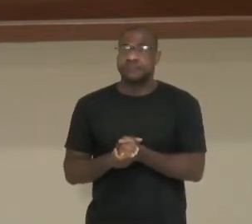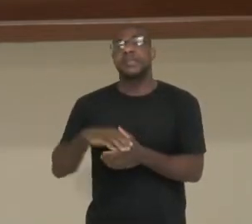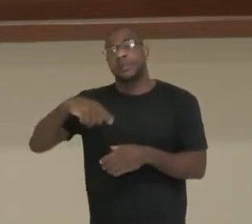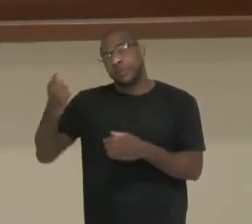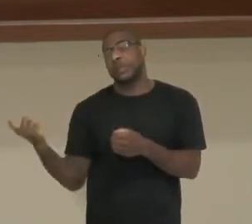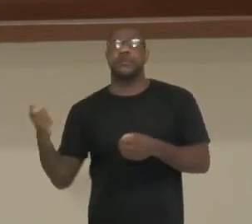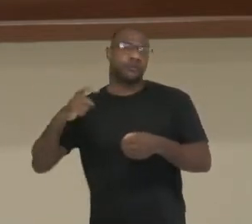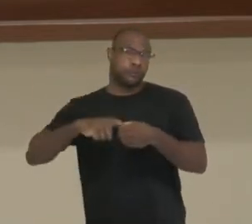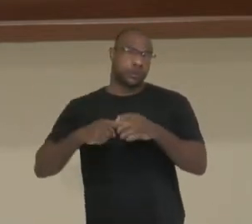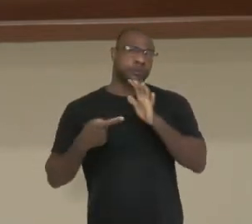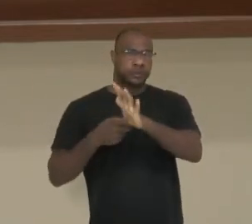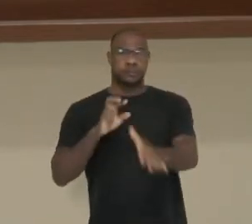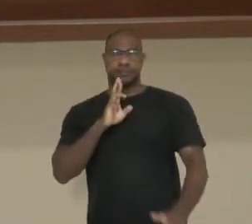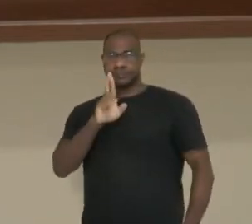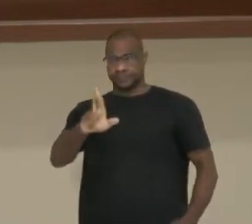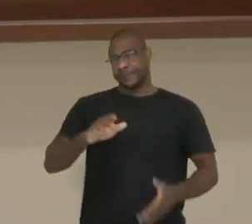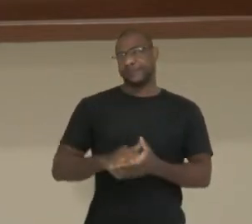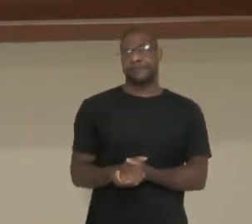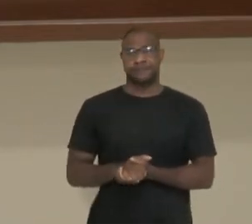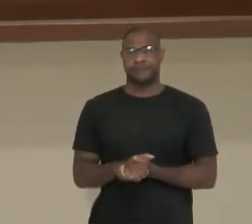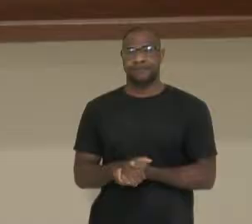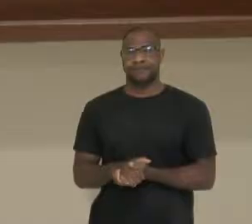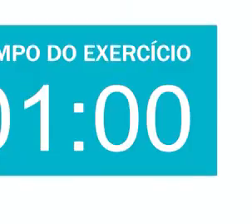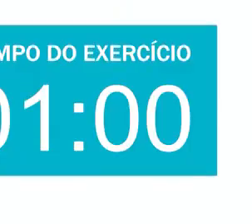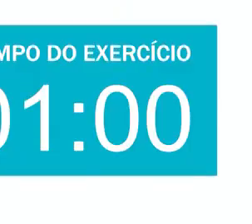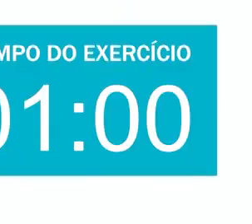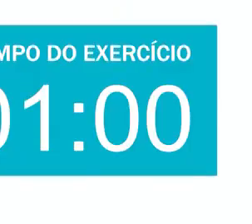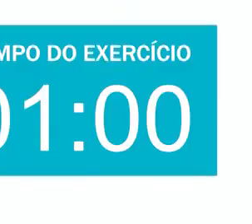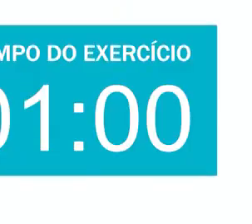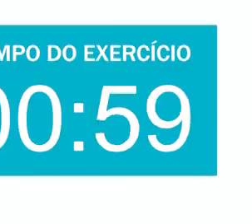já volta para ver se ela está certa.